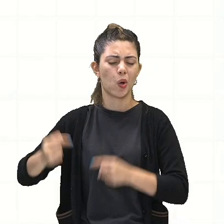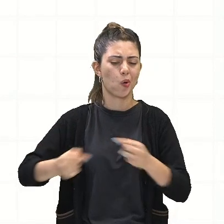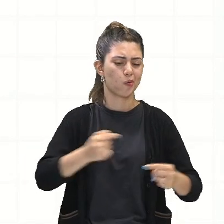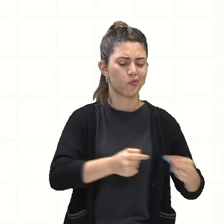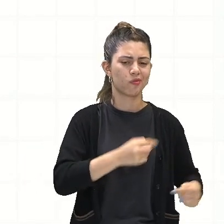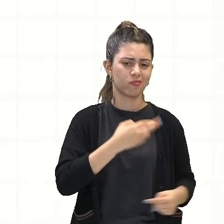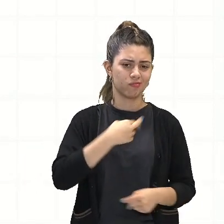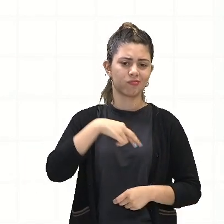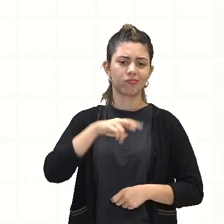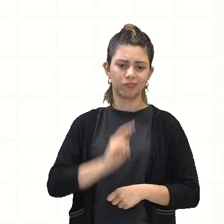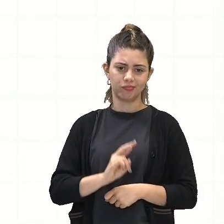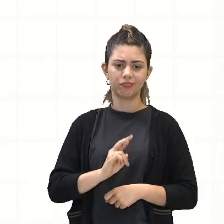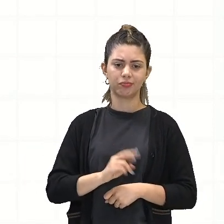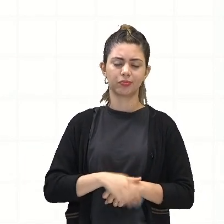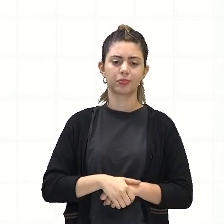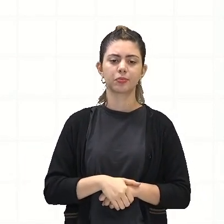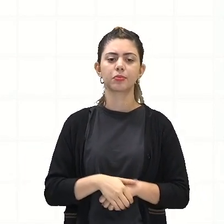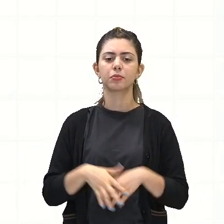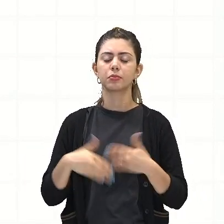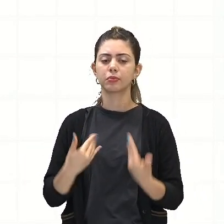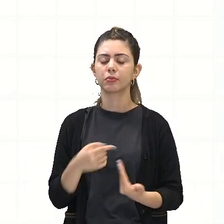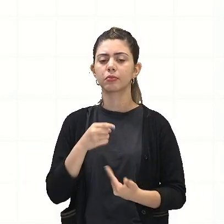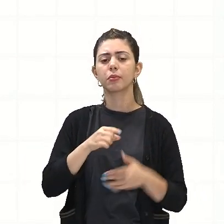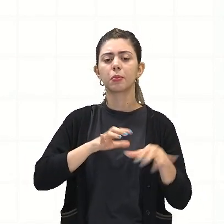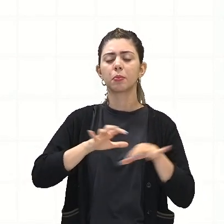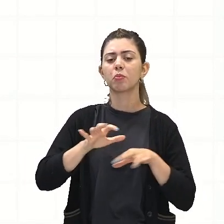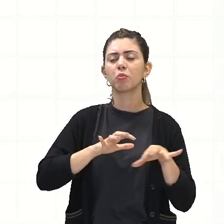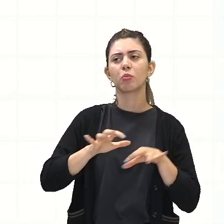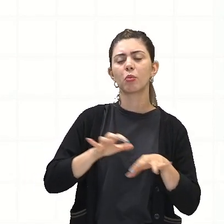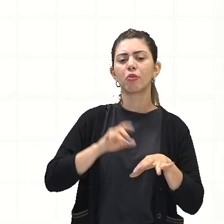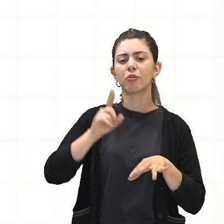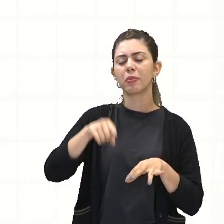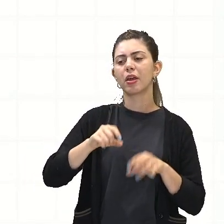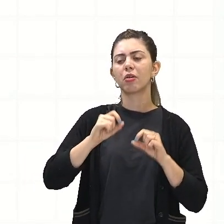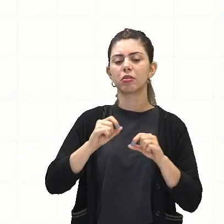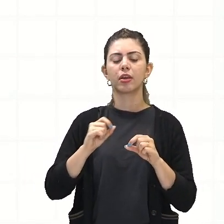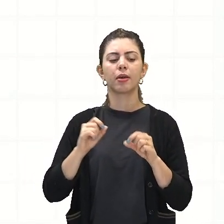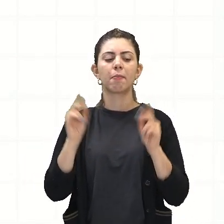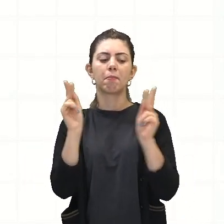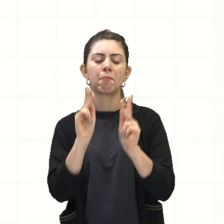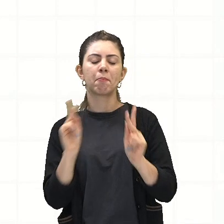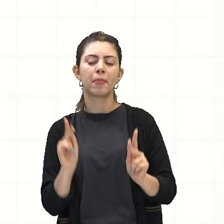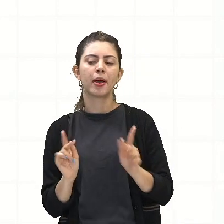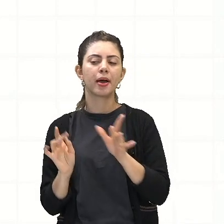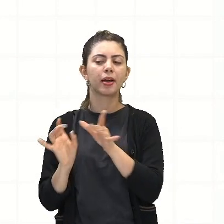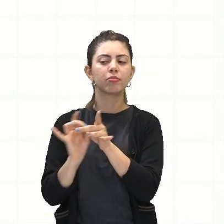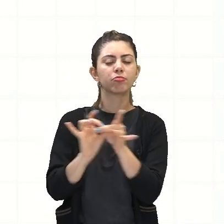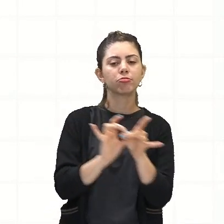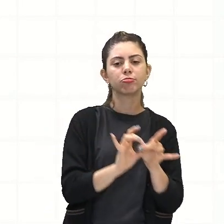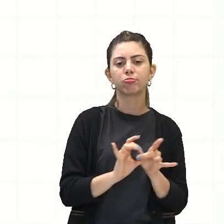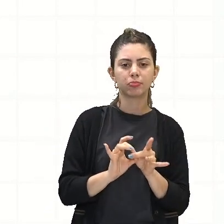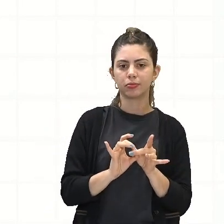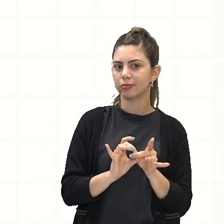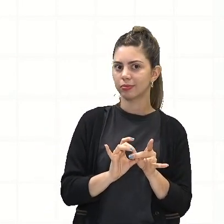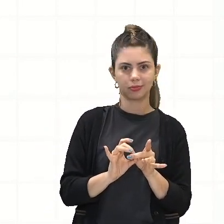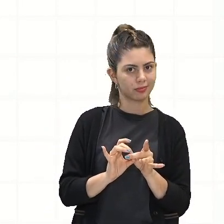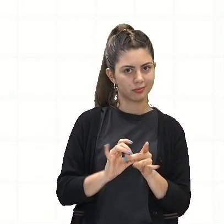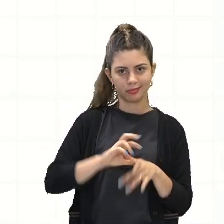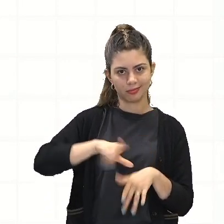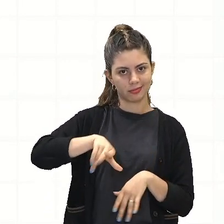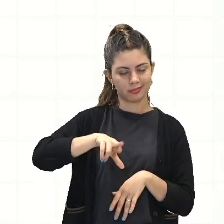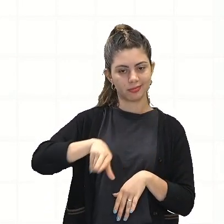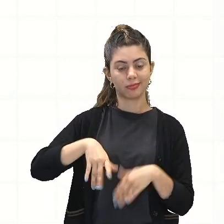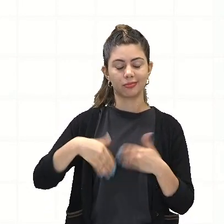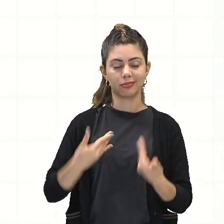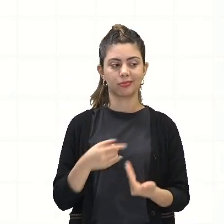é diferente do catolicismo, saiba que você deve isso a Martinho Lutero, que